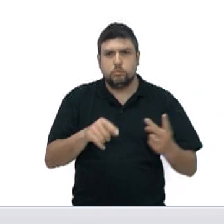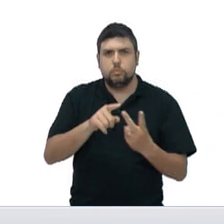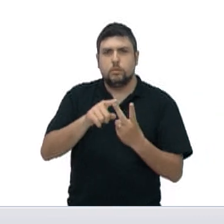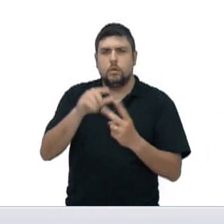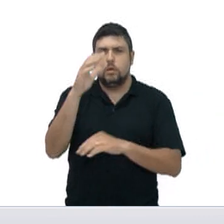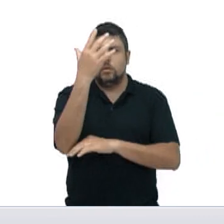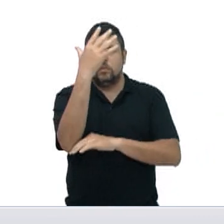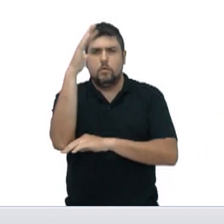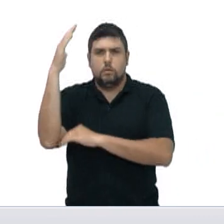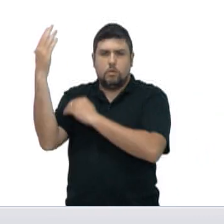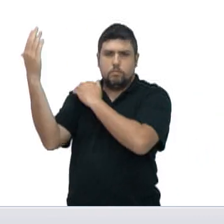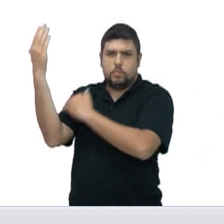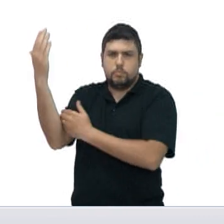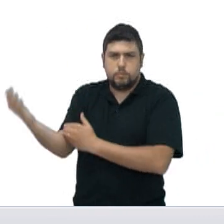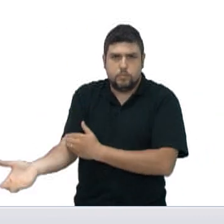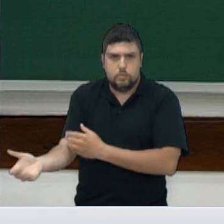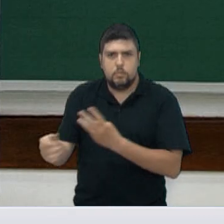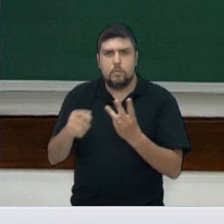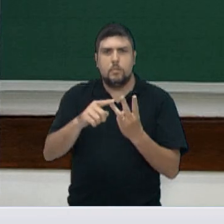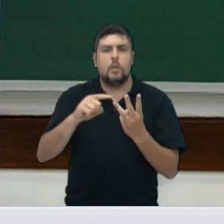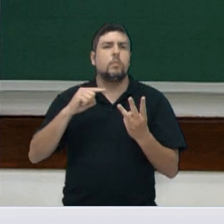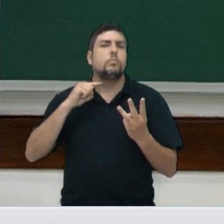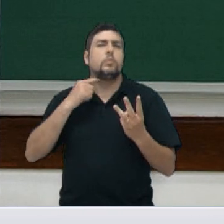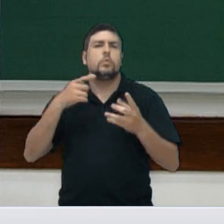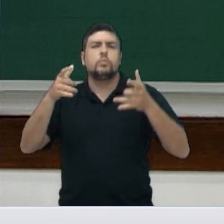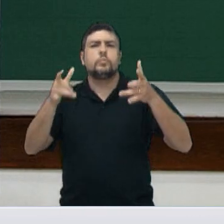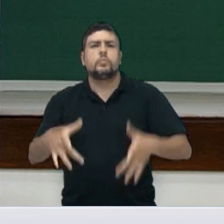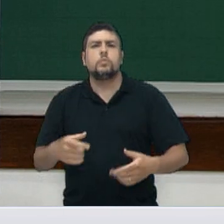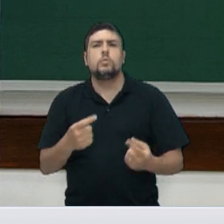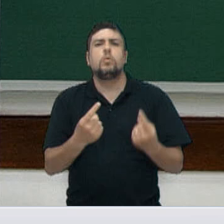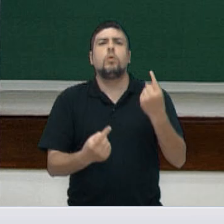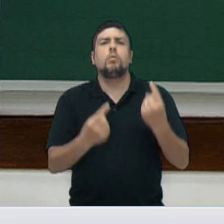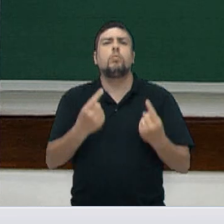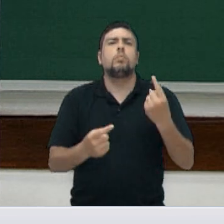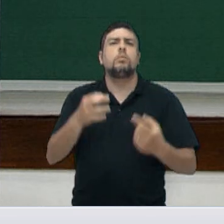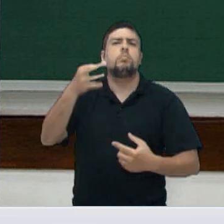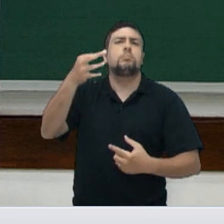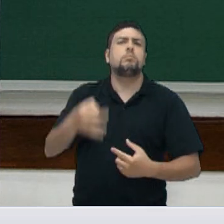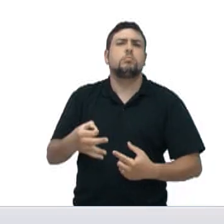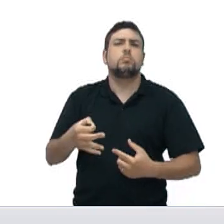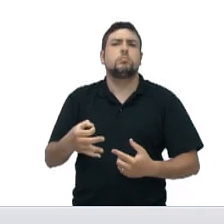poluição. Qual delas você acha que está certa?